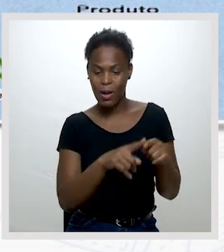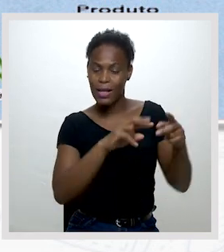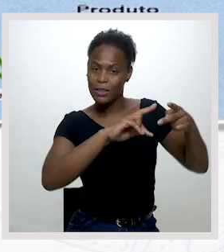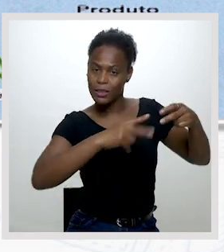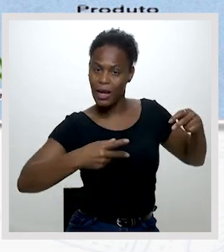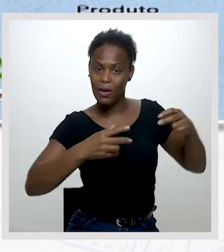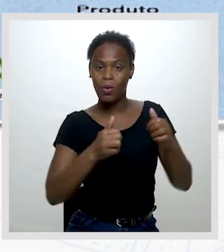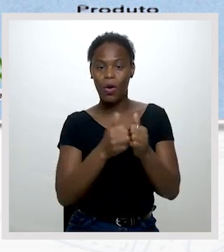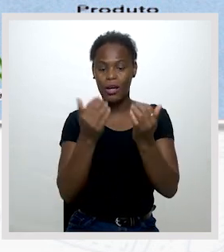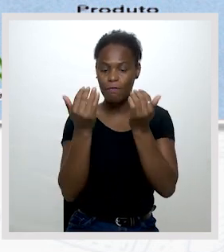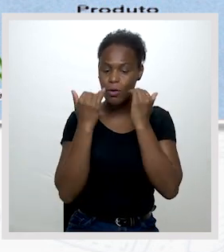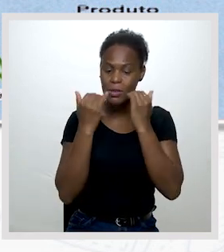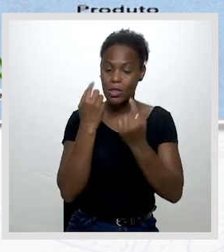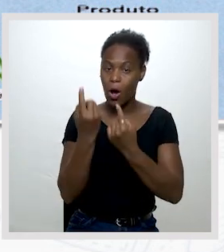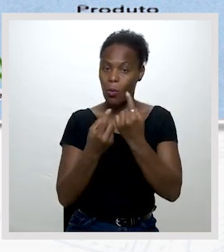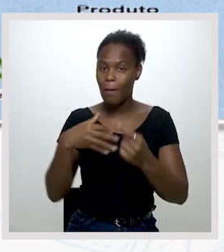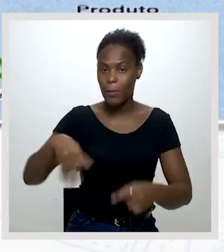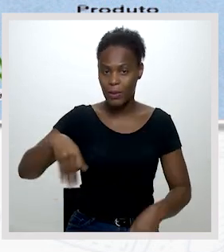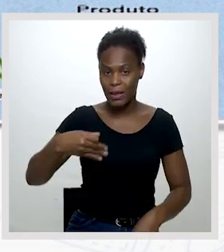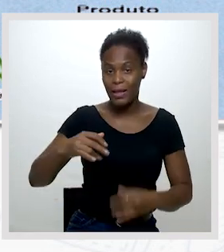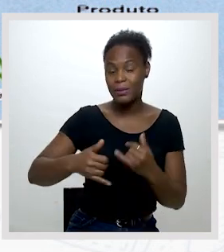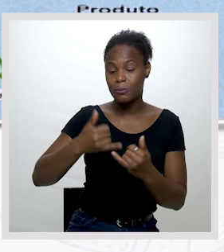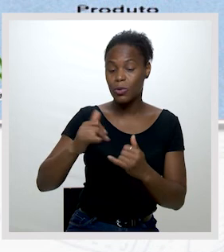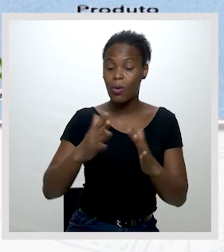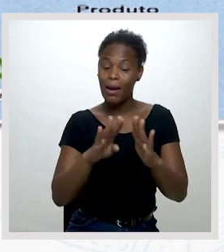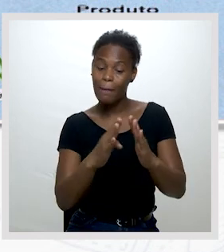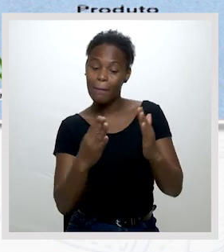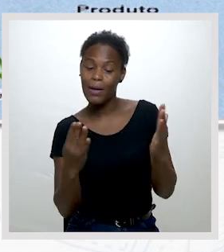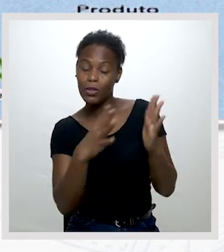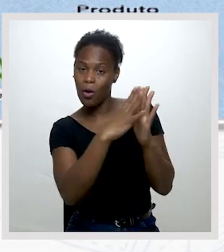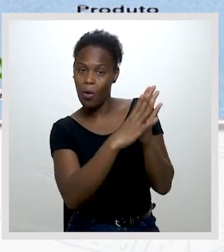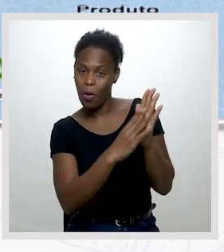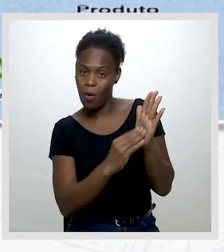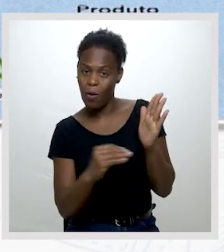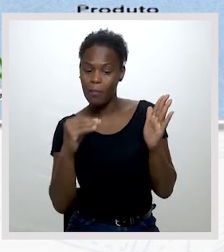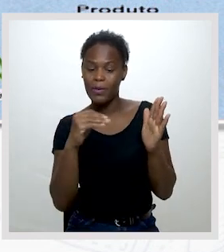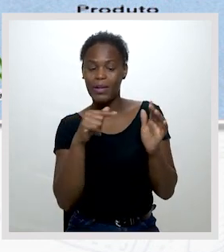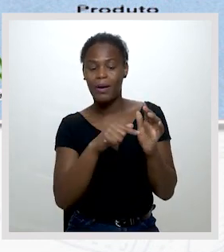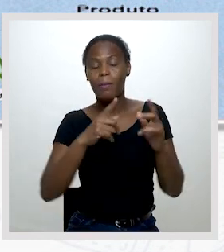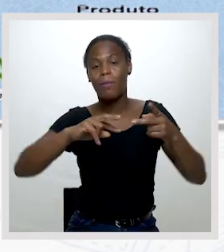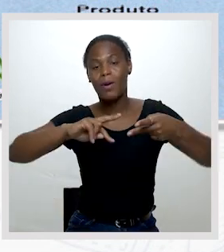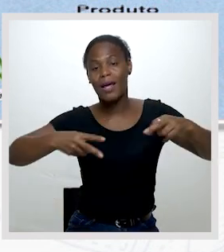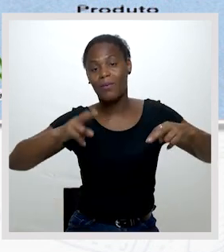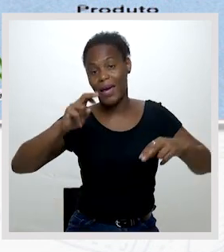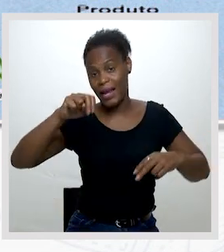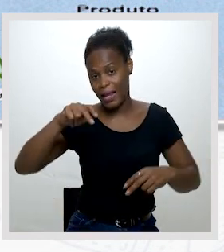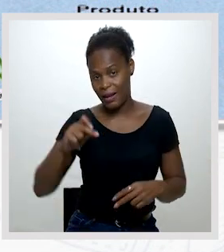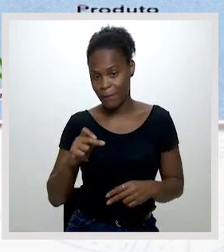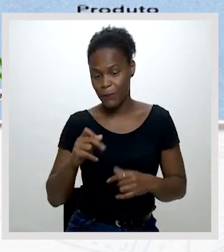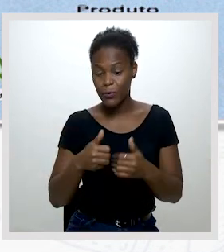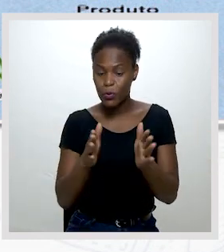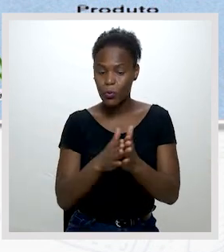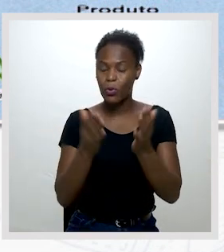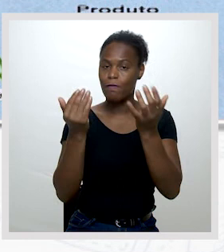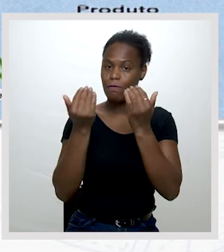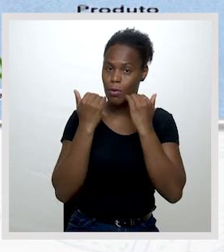gene com uma informação para uma determinada proteína e, ao ser aberta, é copiada aqui através de uma molécula de RNA.